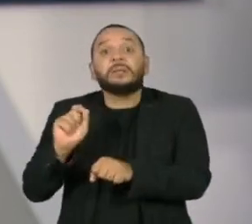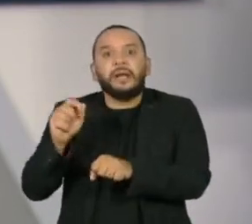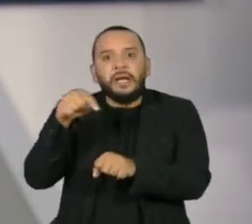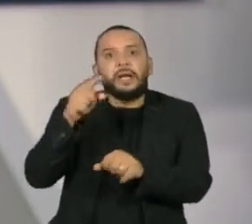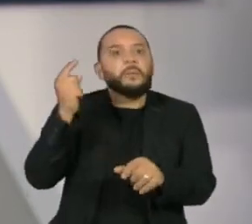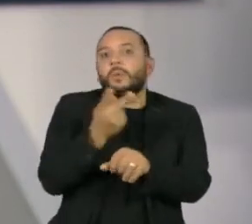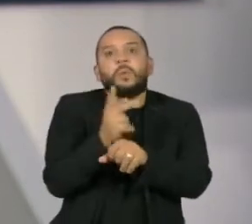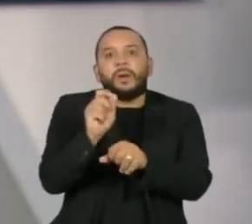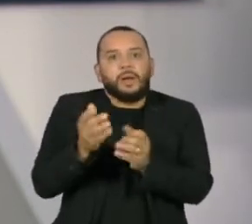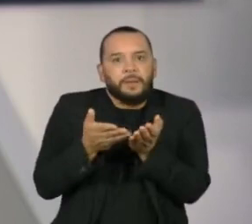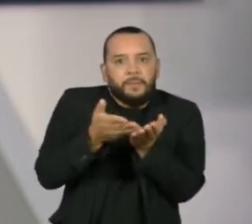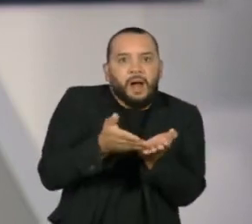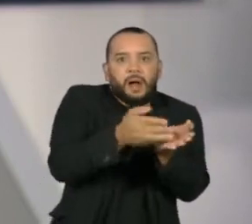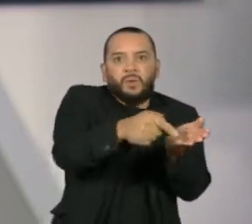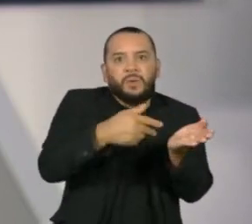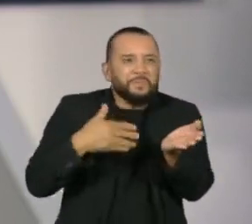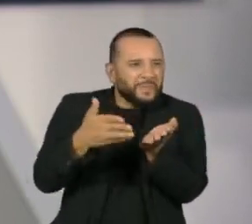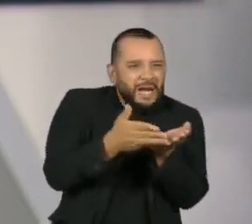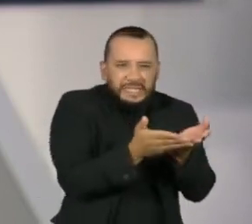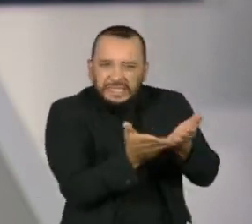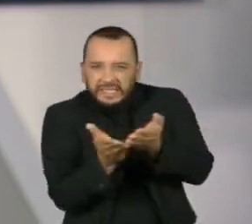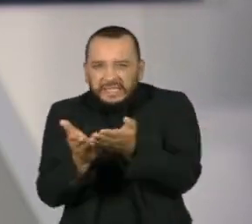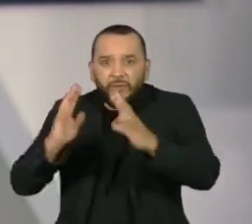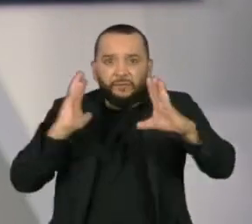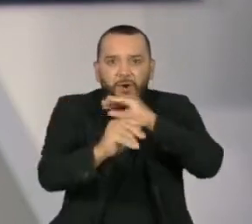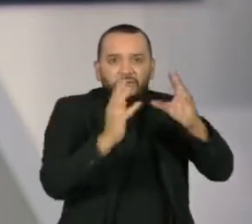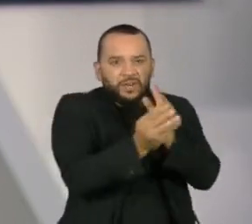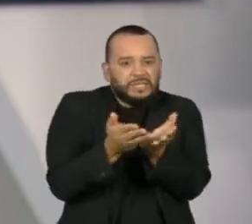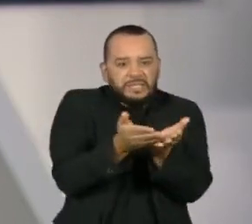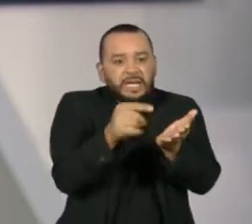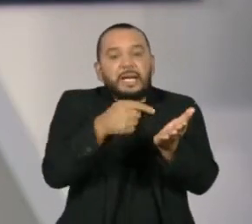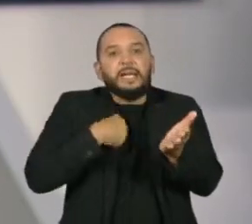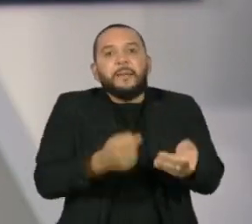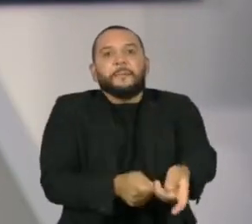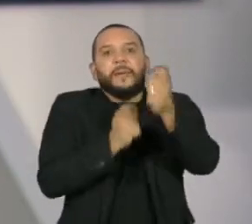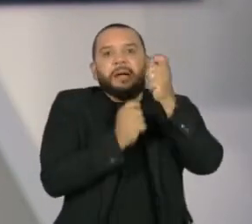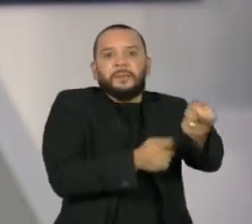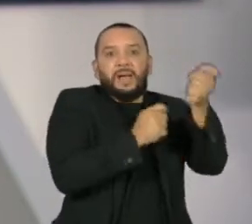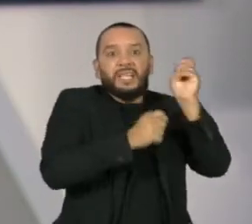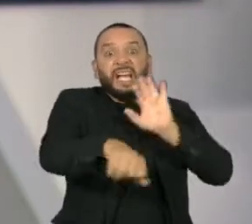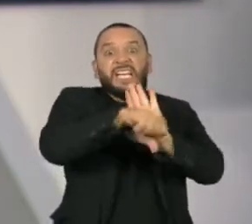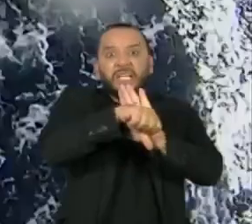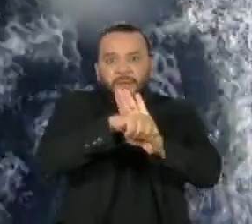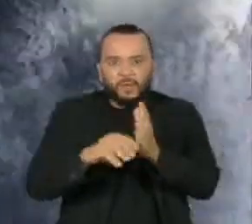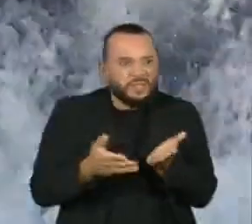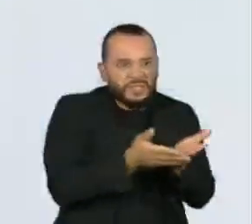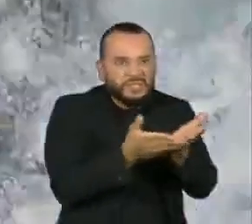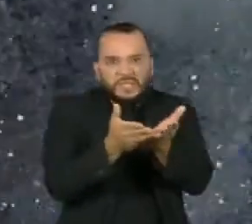ilegal foi finalmente interceptado. E o desfecho surpreendeu a todos os envolvidos na operação.